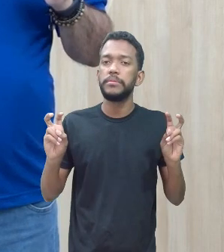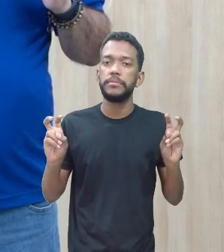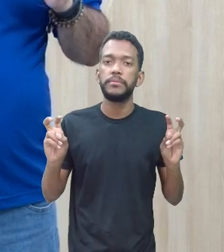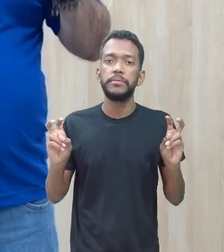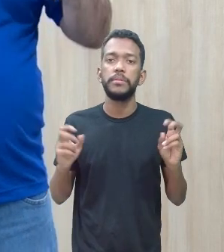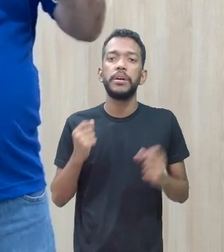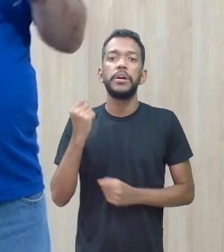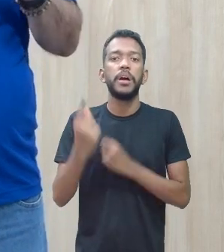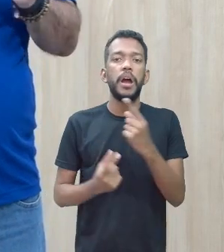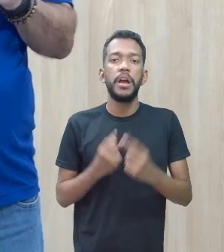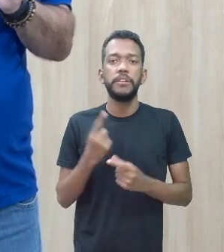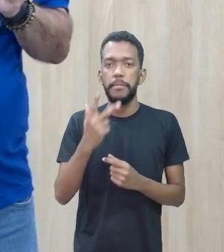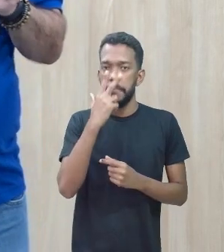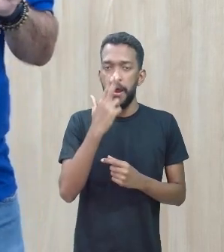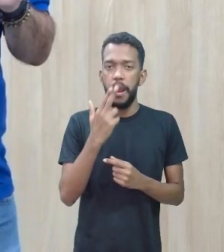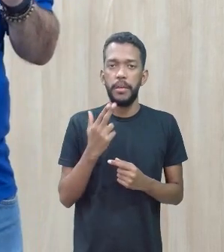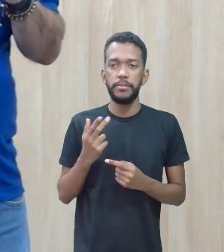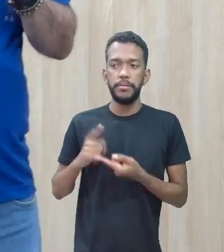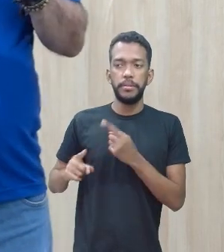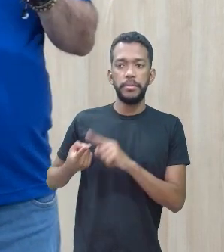às vezes uma parceria